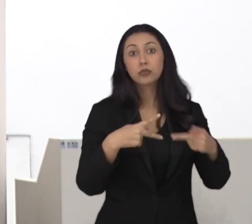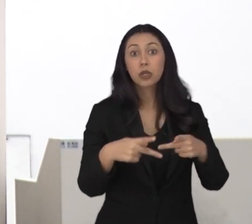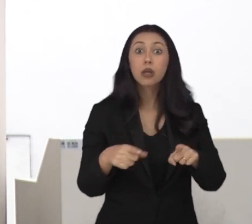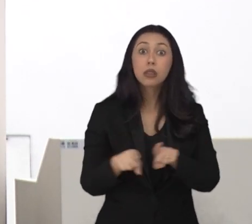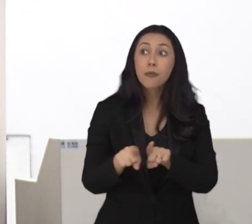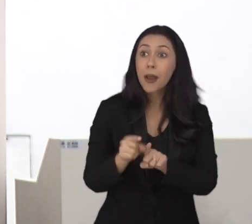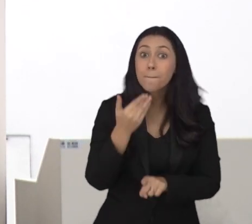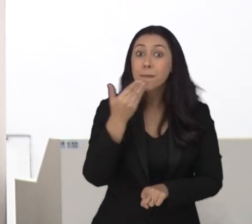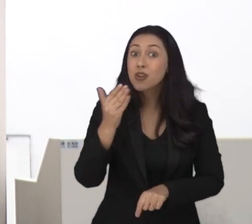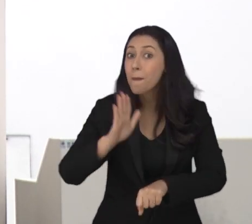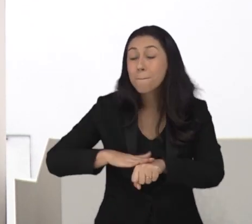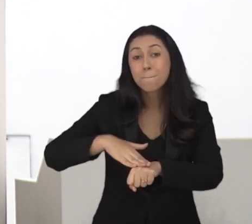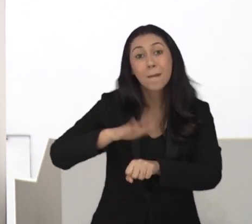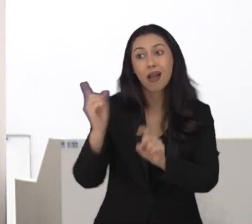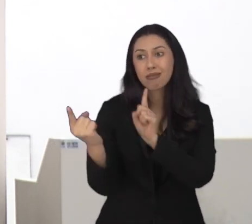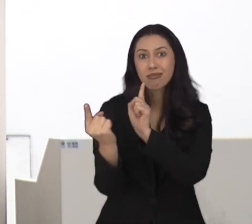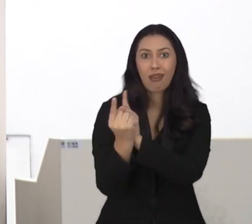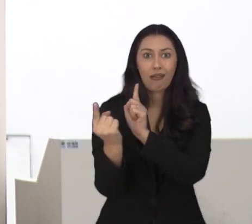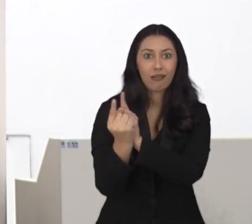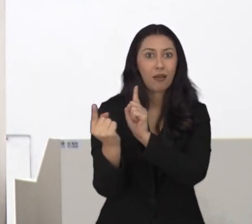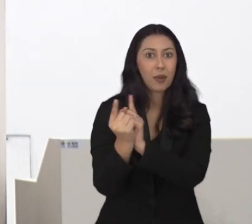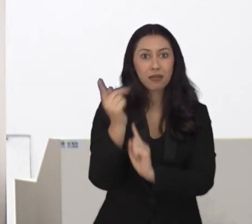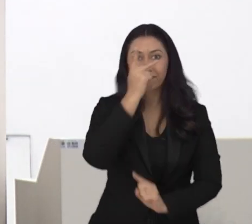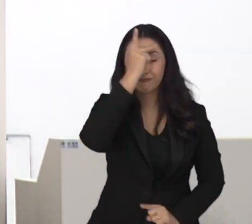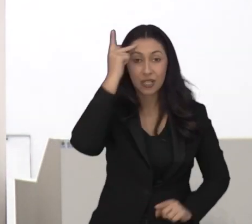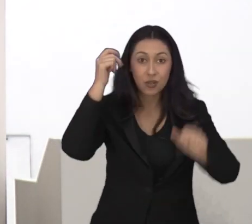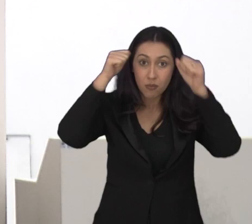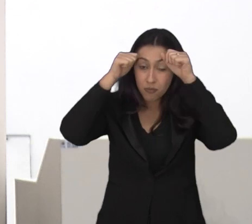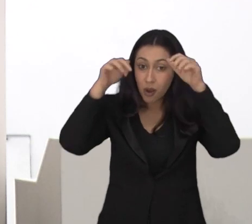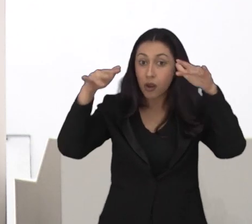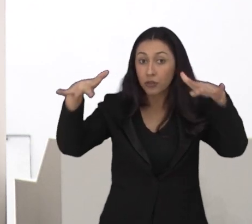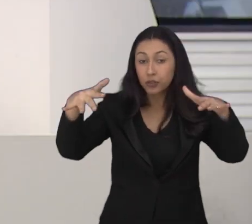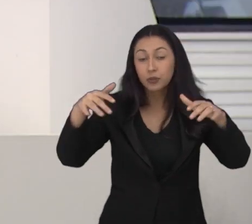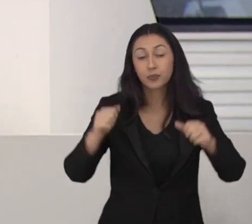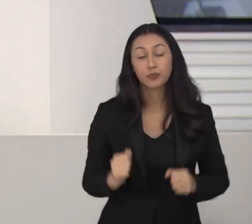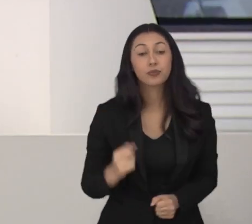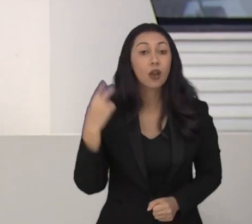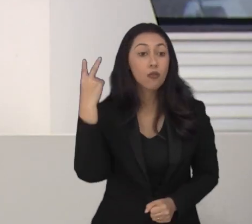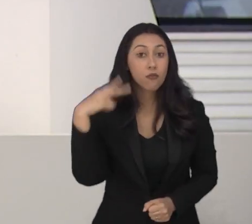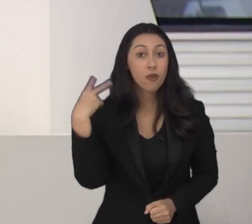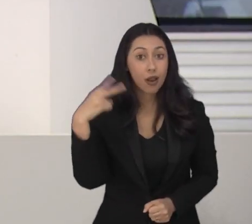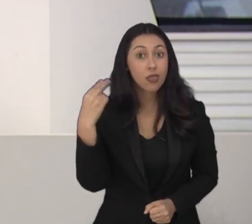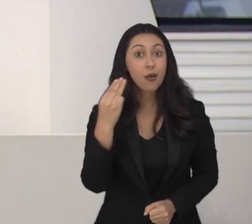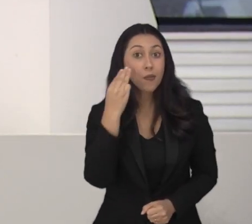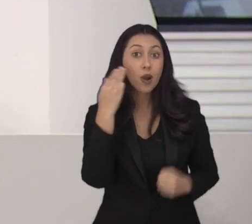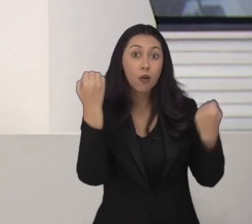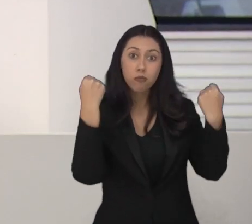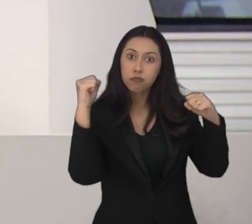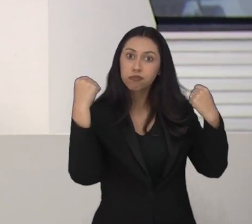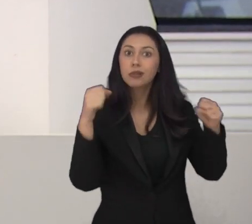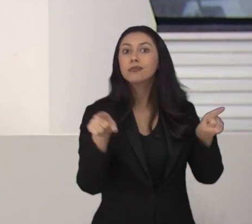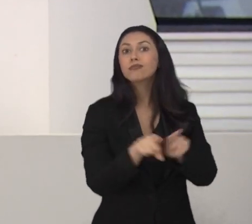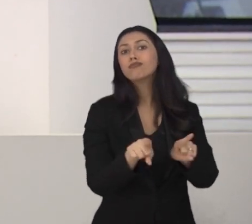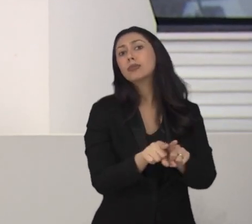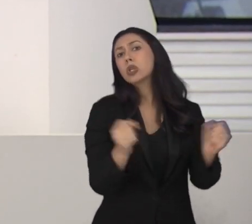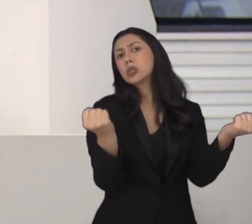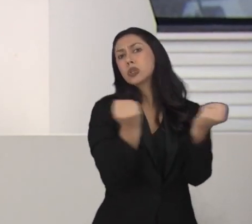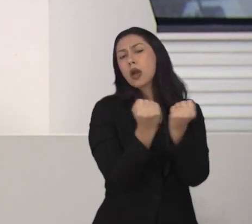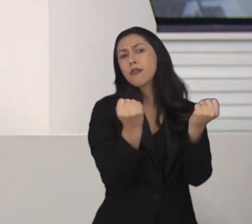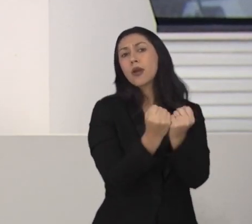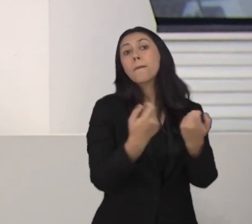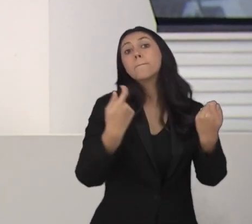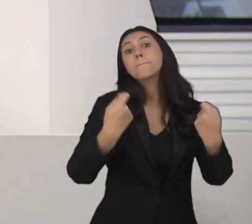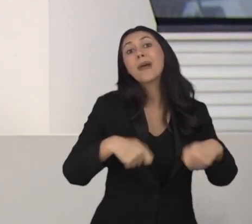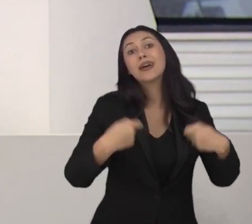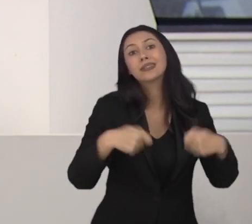apelo para ampliar os atendimentos voltados para pessoas com autismo. O vereador Marcão da Academia também defendeu a